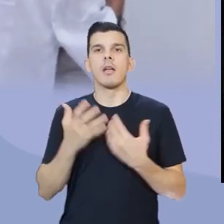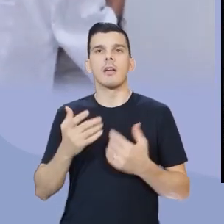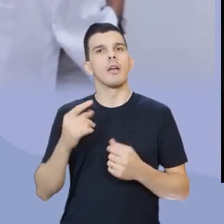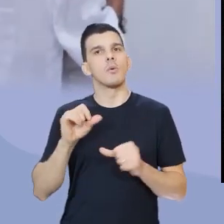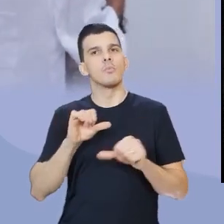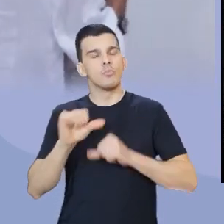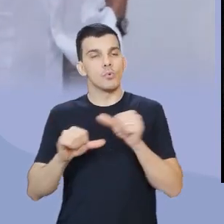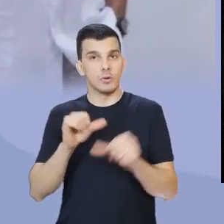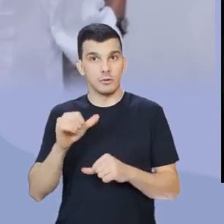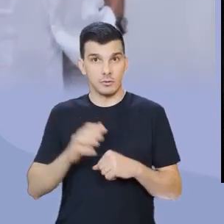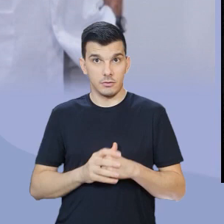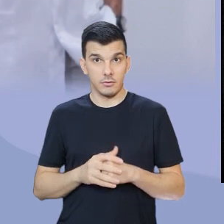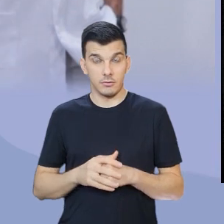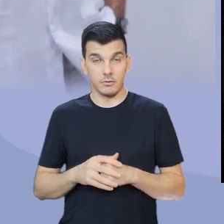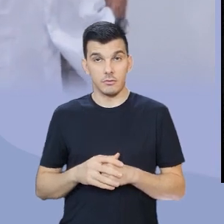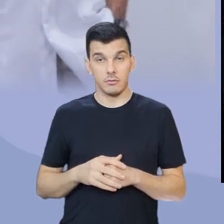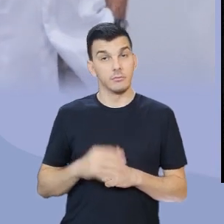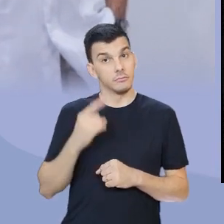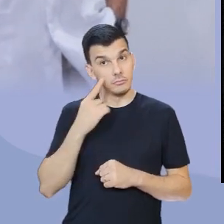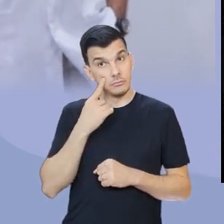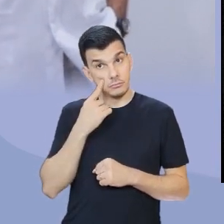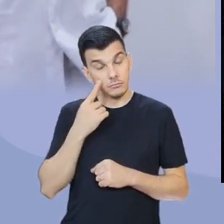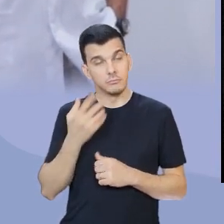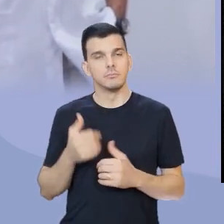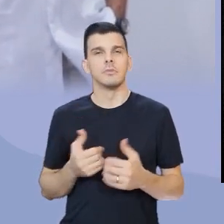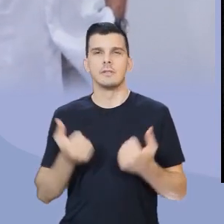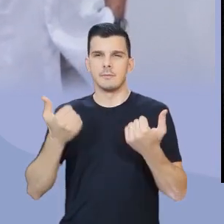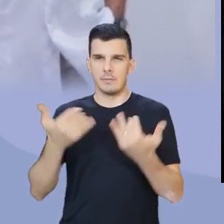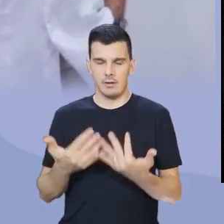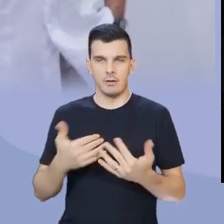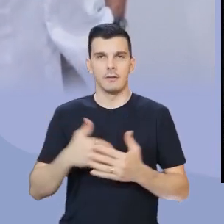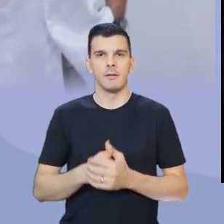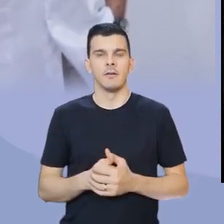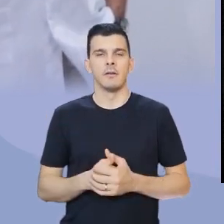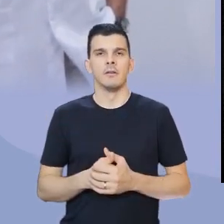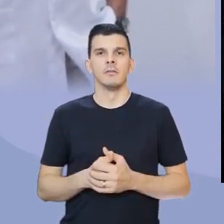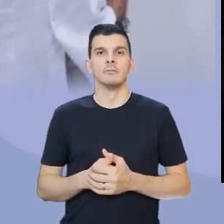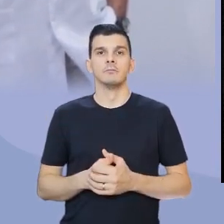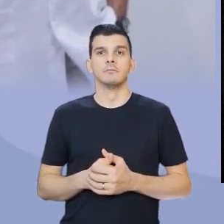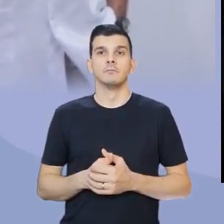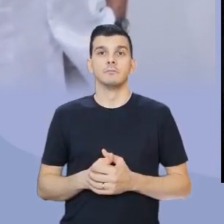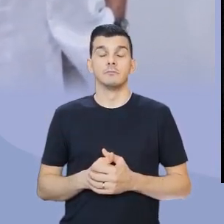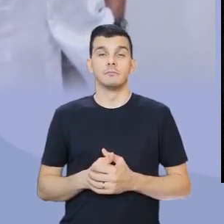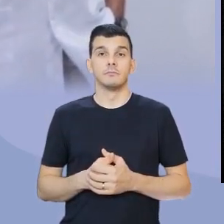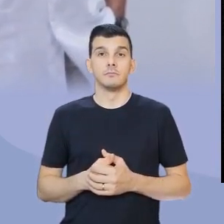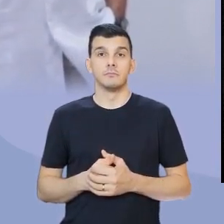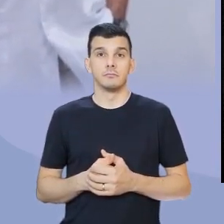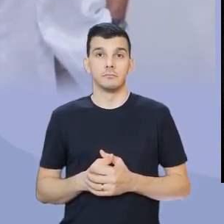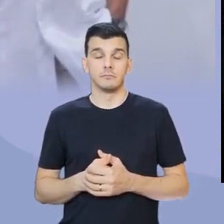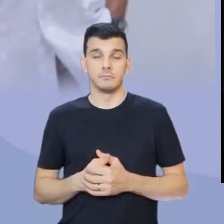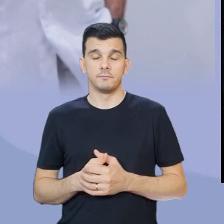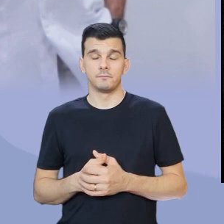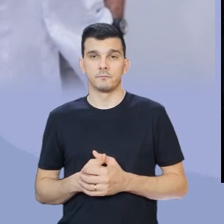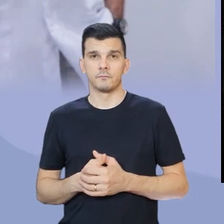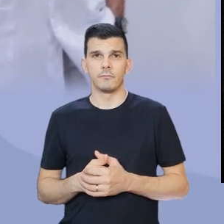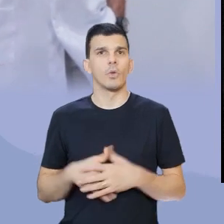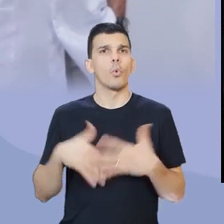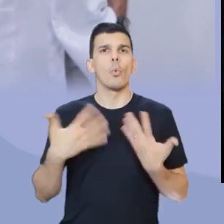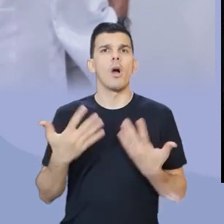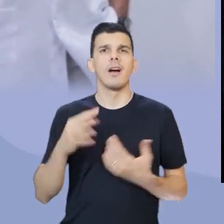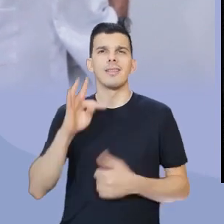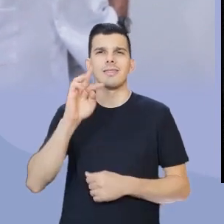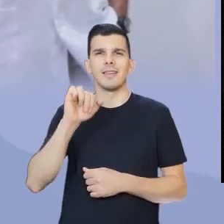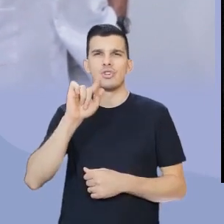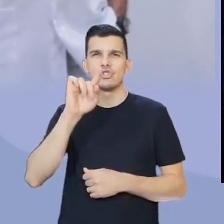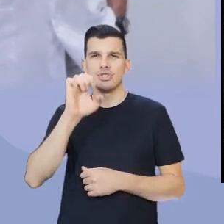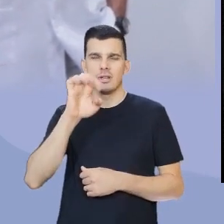para a posição 1. Coloquei um e o 2 bem grandão aí para você ver, beleza? Então, eu peguei o triângulo 2 e peguei o triângulo 1. Qual é a